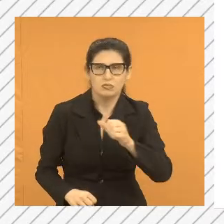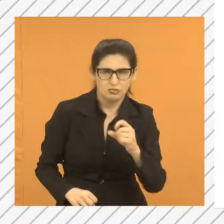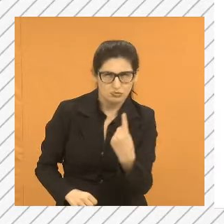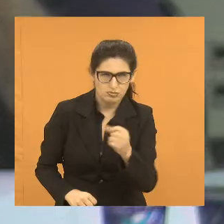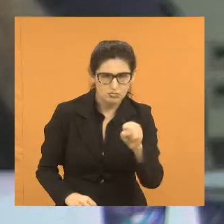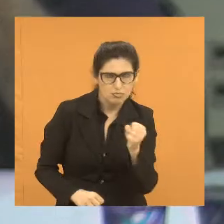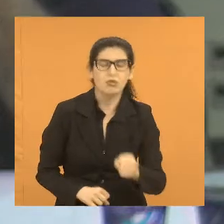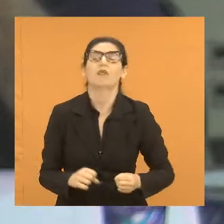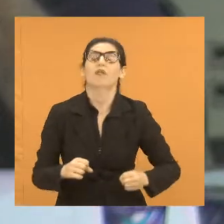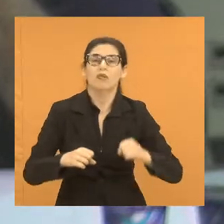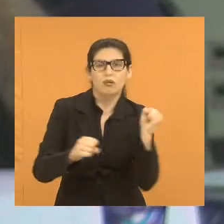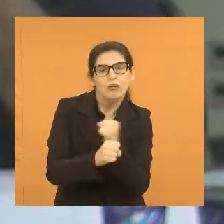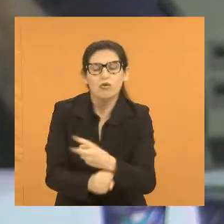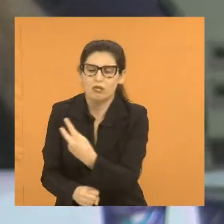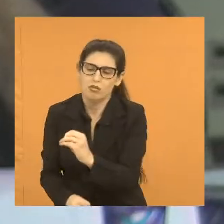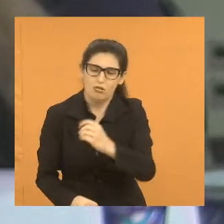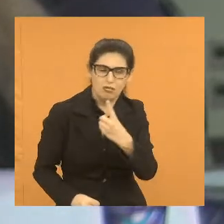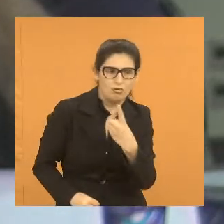segundo quadrimestre.